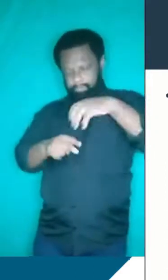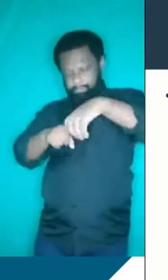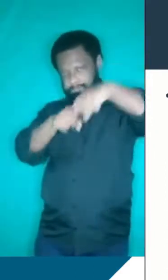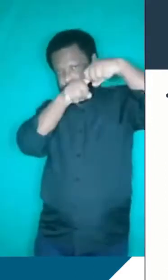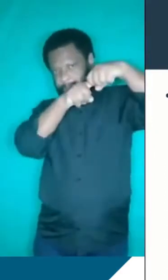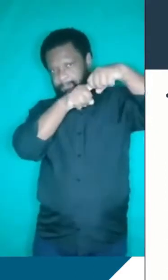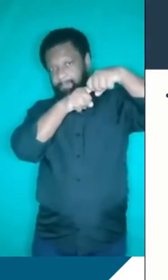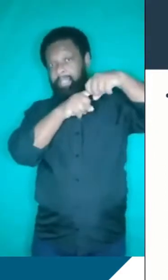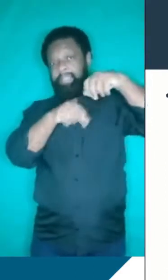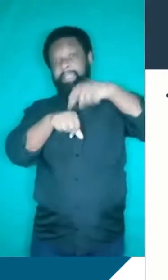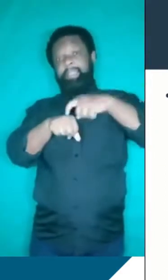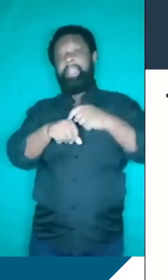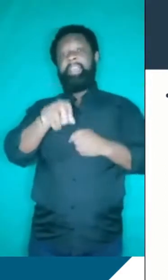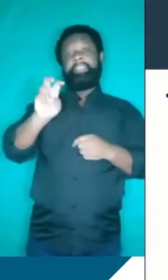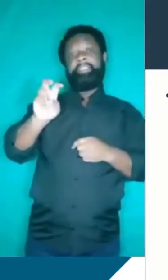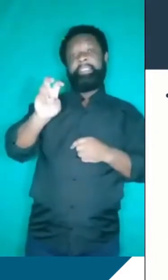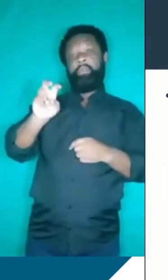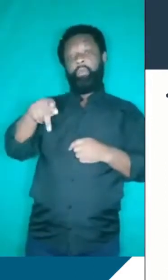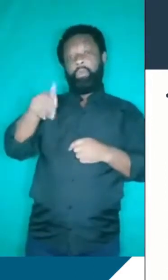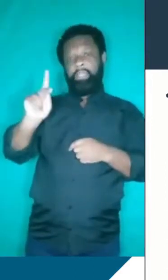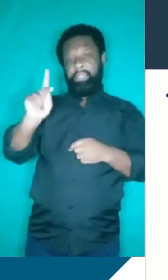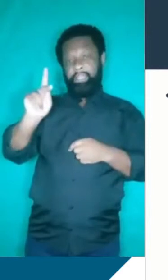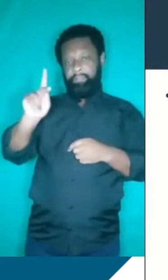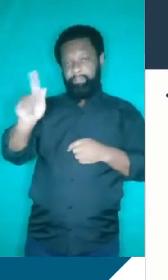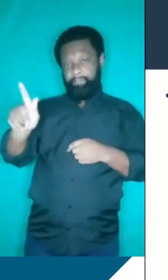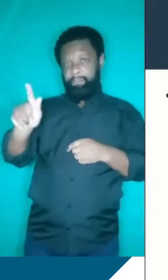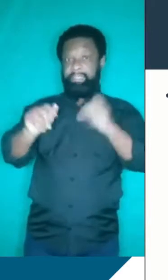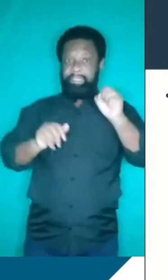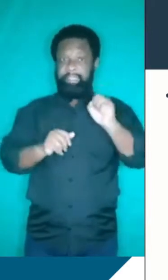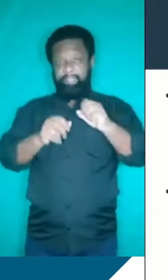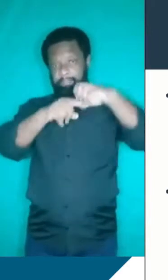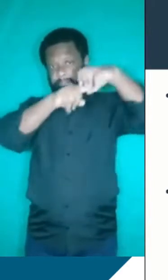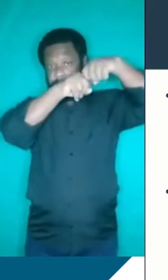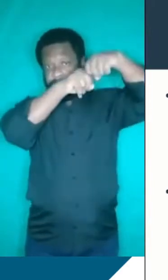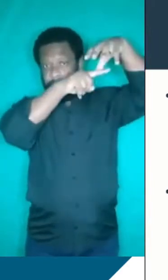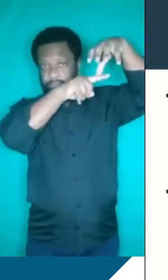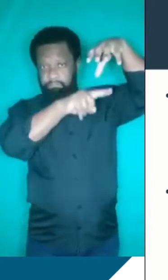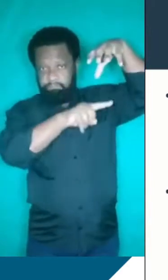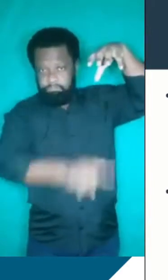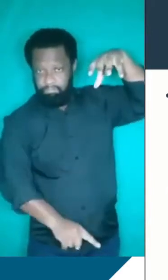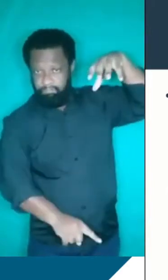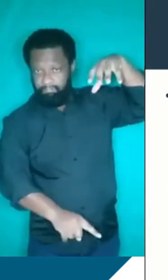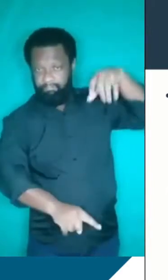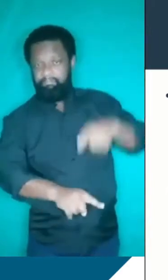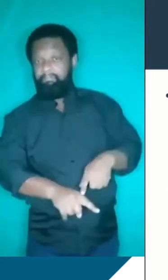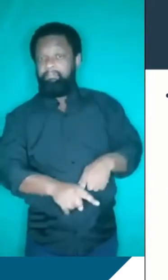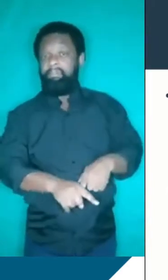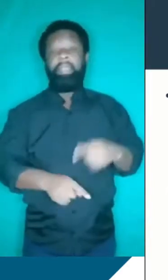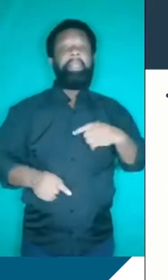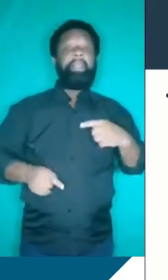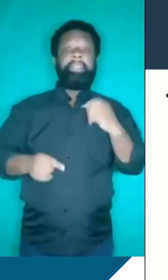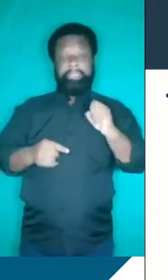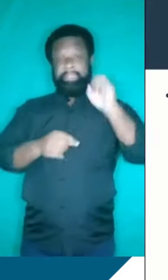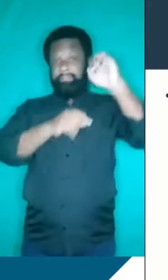objeto de 5 kg a 4 metros de altura. Se essa pessoa soltar, ele vai cair, né? Ops.